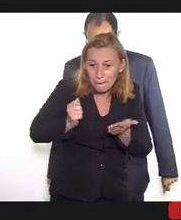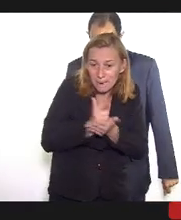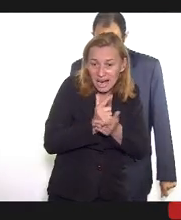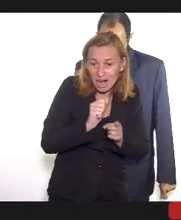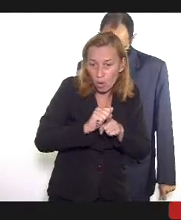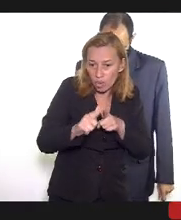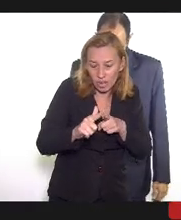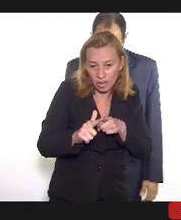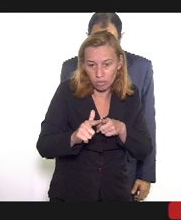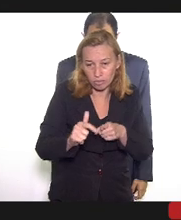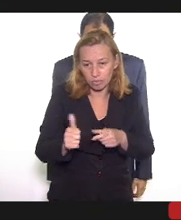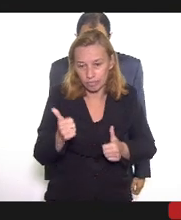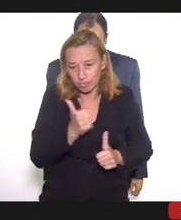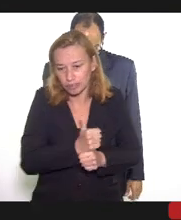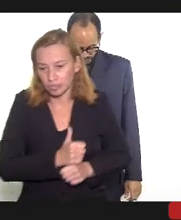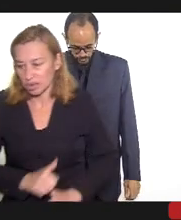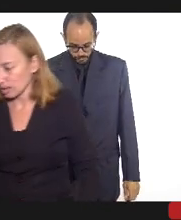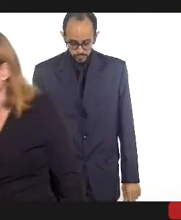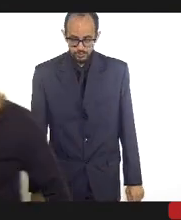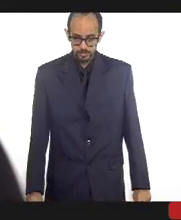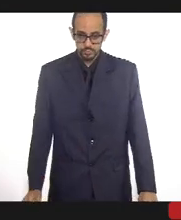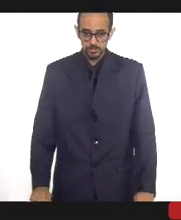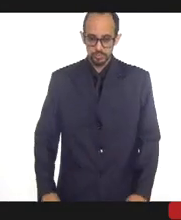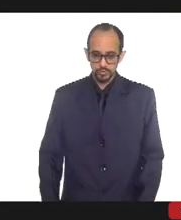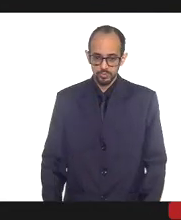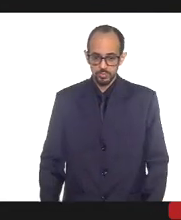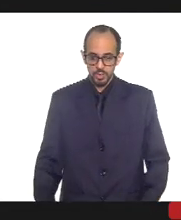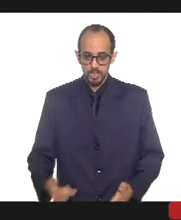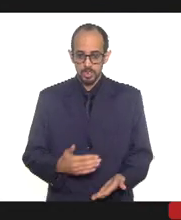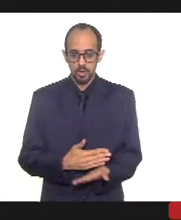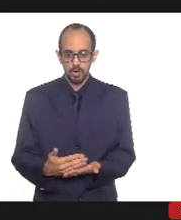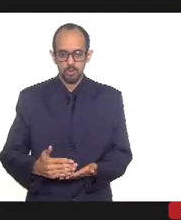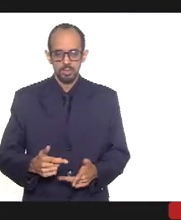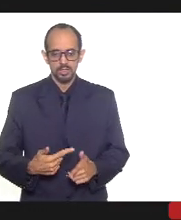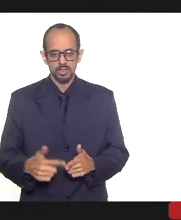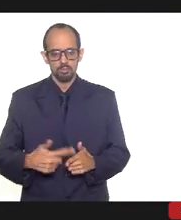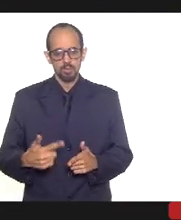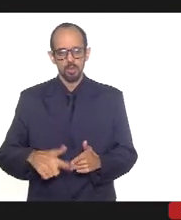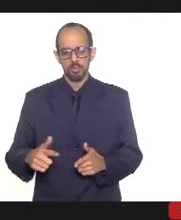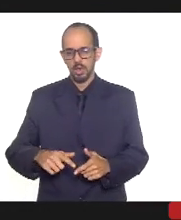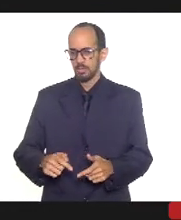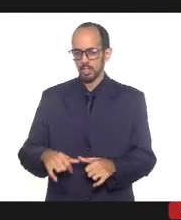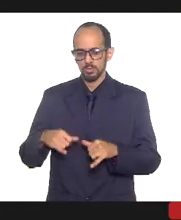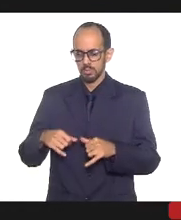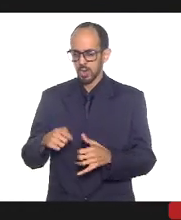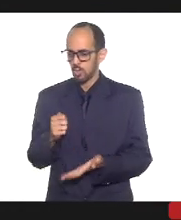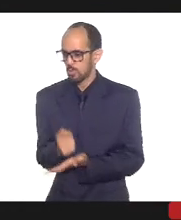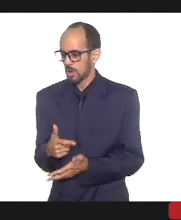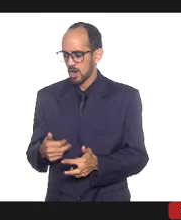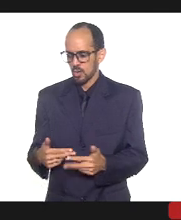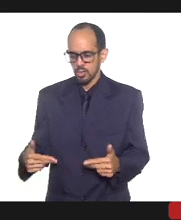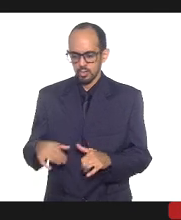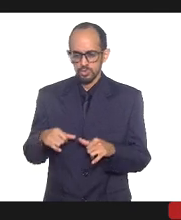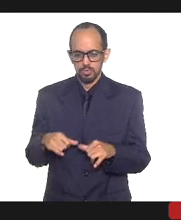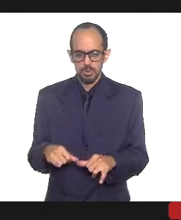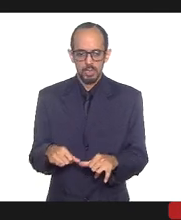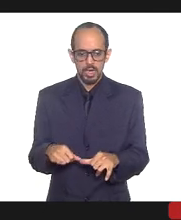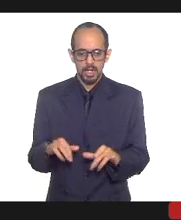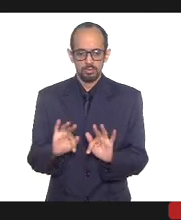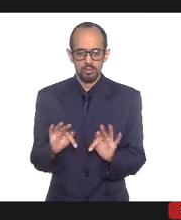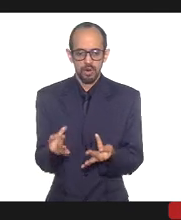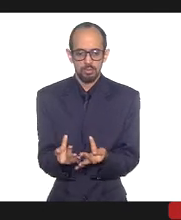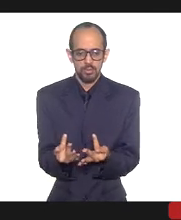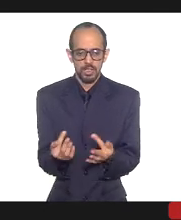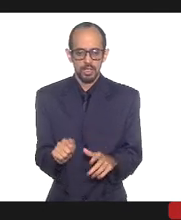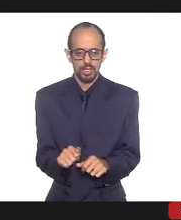aluguel, ele começa a ter não ter condições de fazer uma boa compra de mercado para si e seus familiares, começa